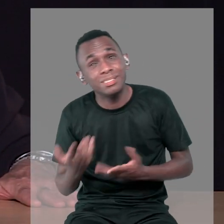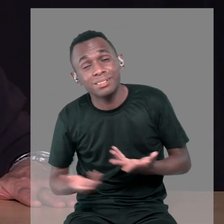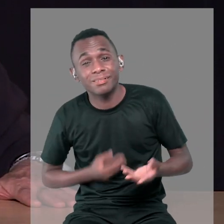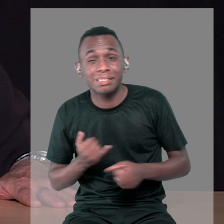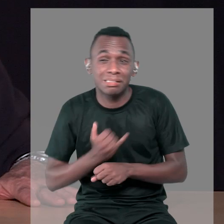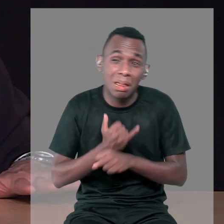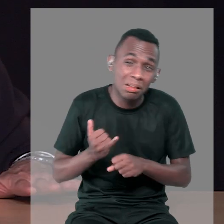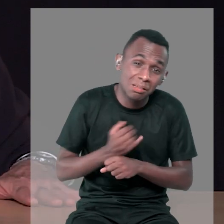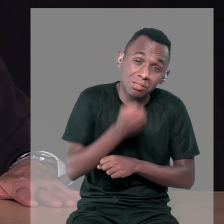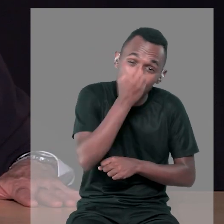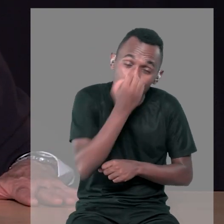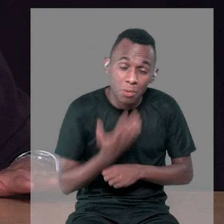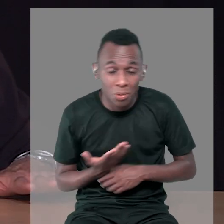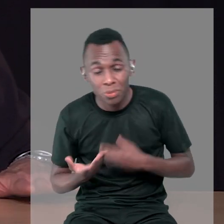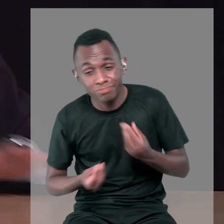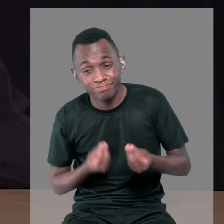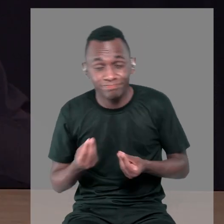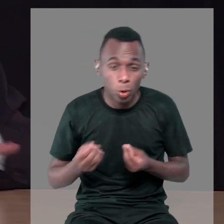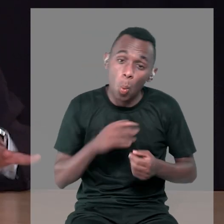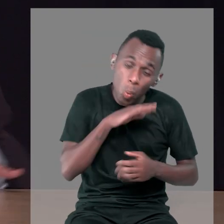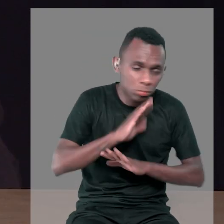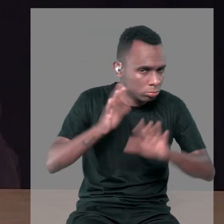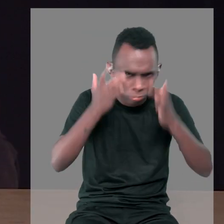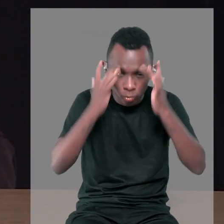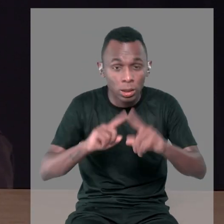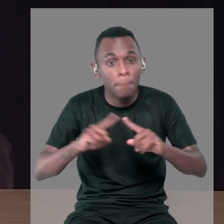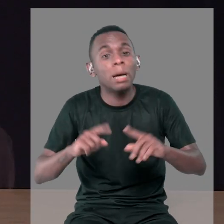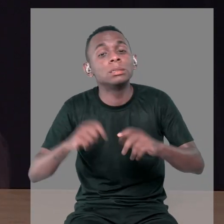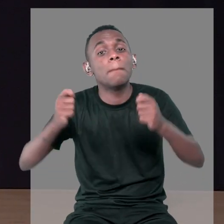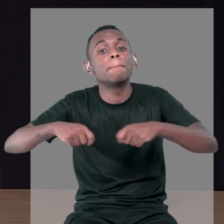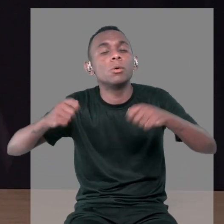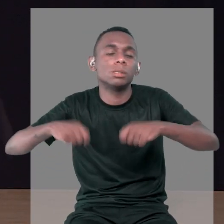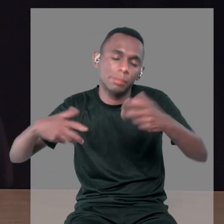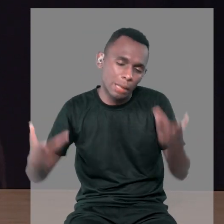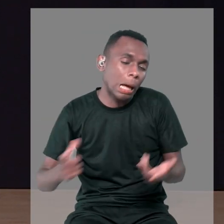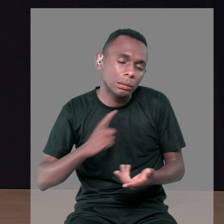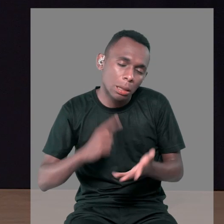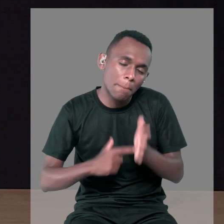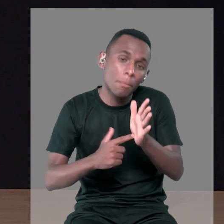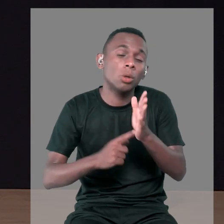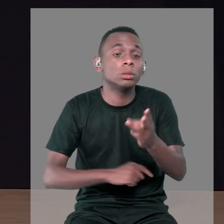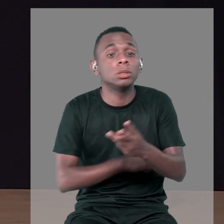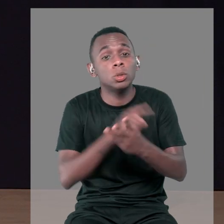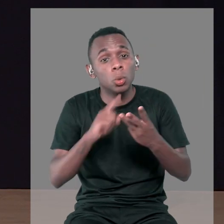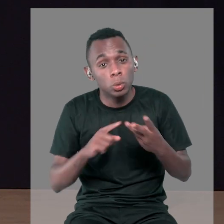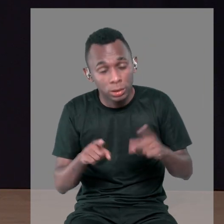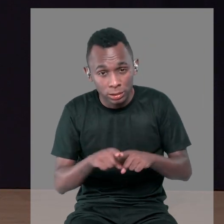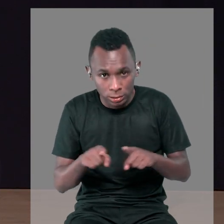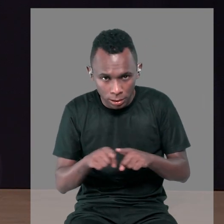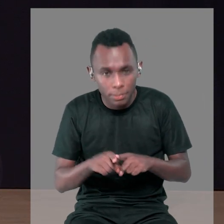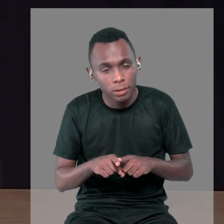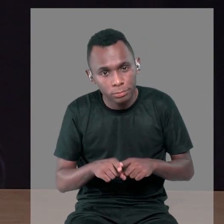isso é uma boa análise estratégica, mas demonstra esse jogo de probabilidades. E, por fim, no terceiro elemento, né, no